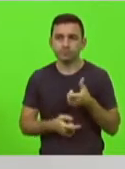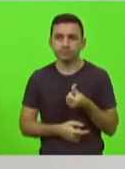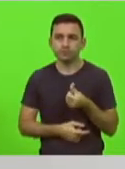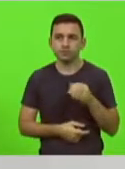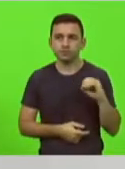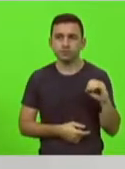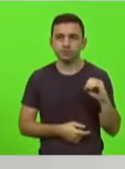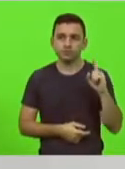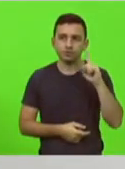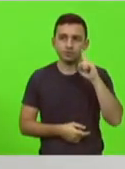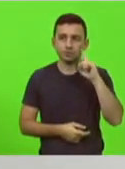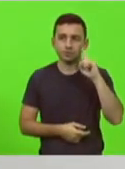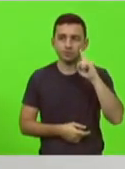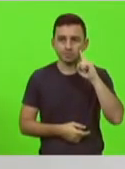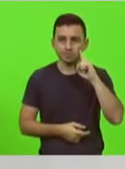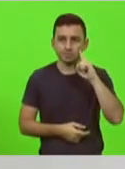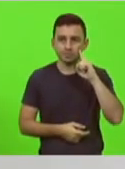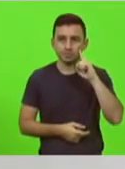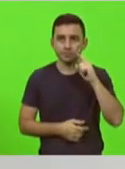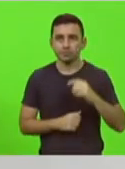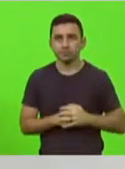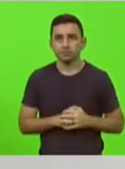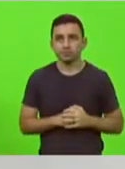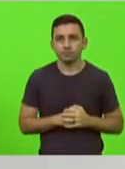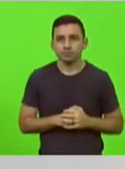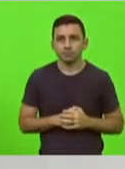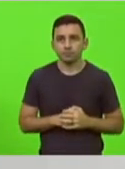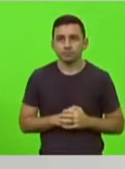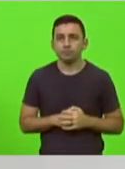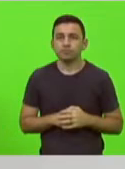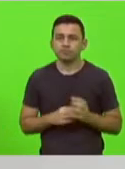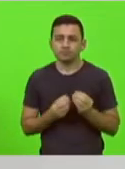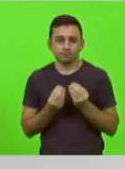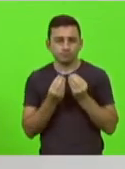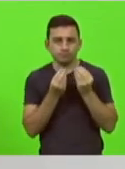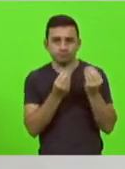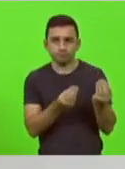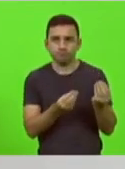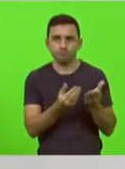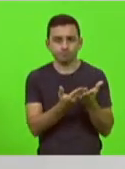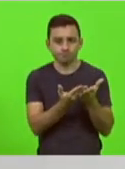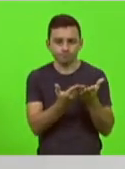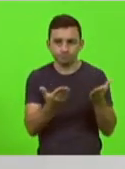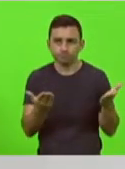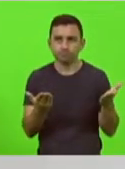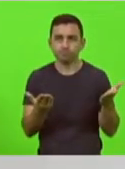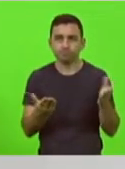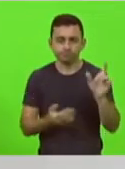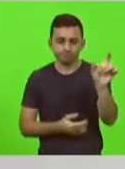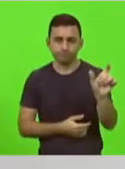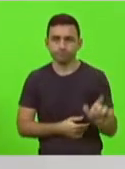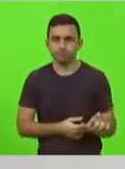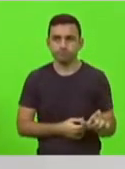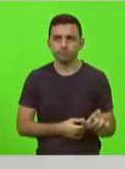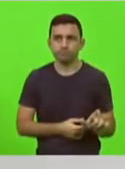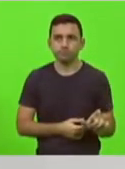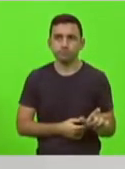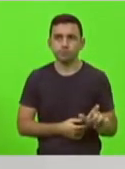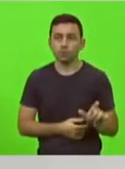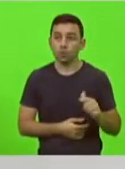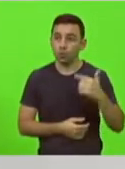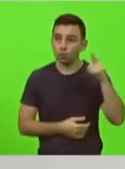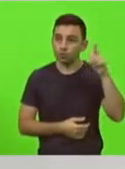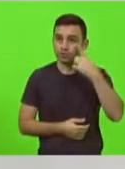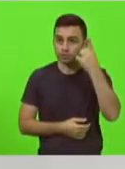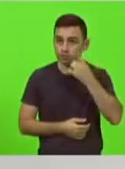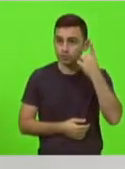dias e, desta forma, oportunizando ao próximo